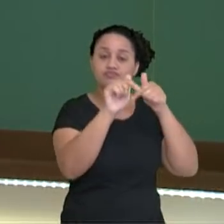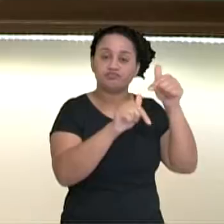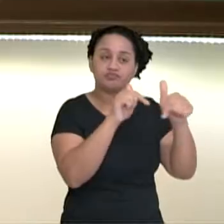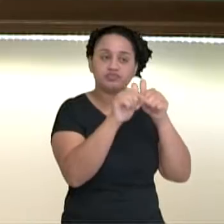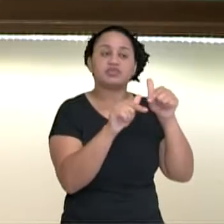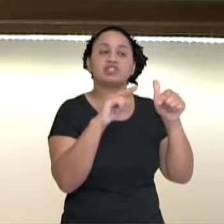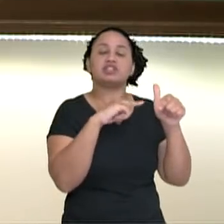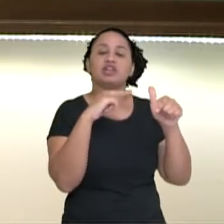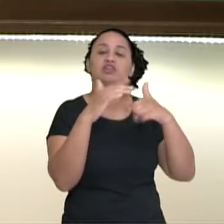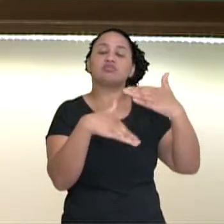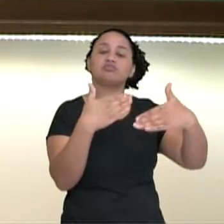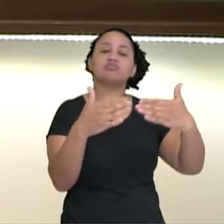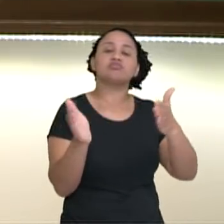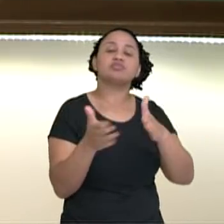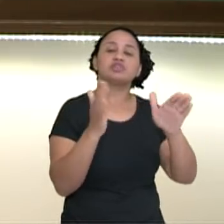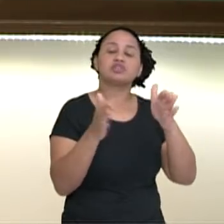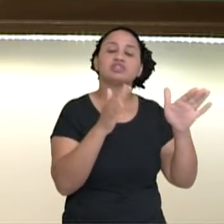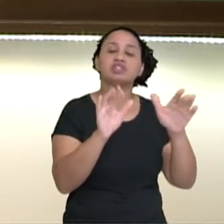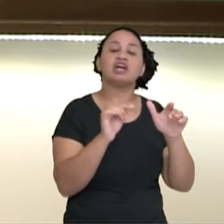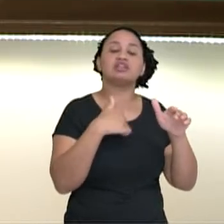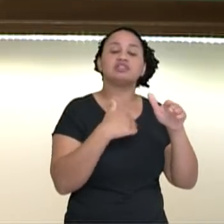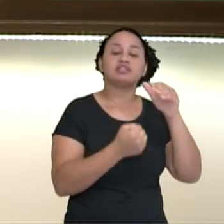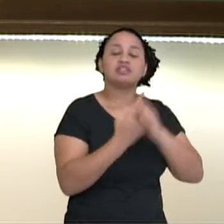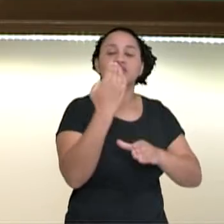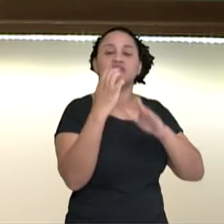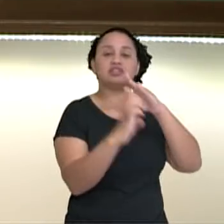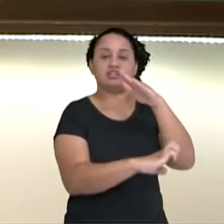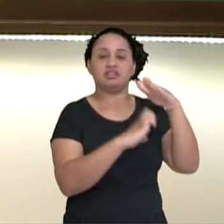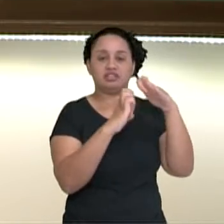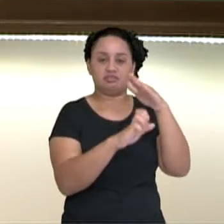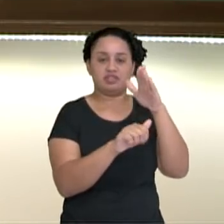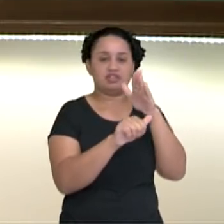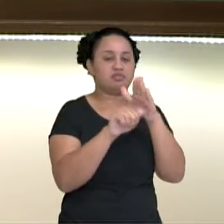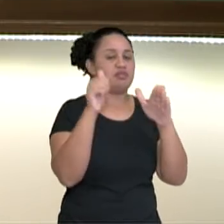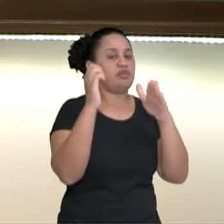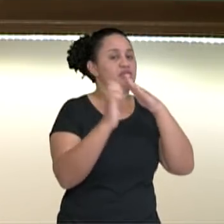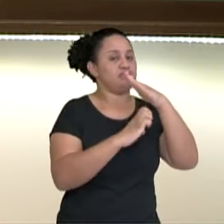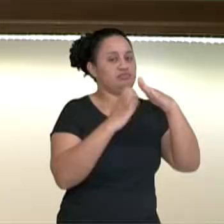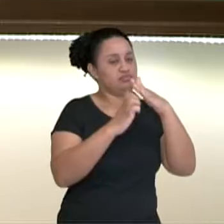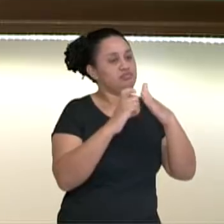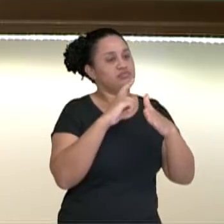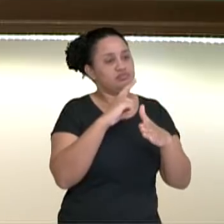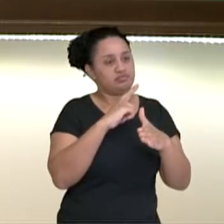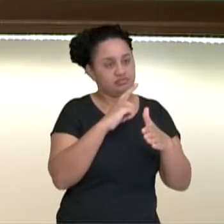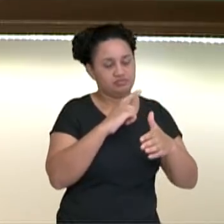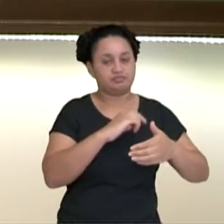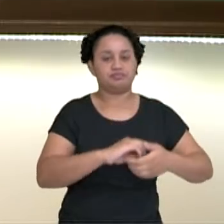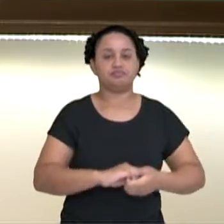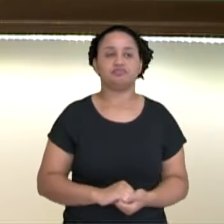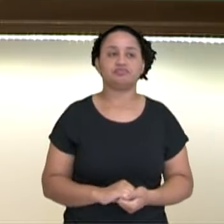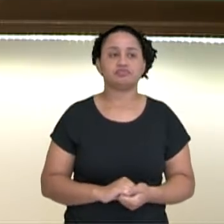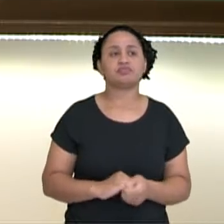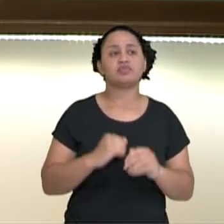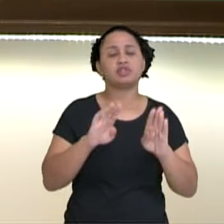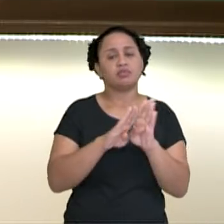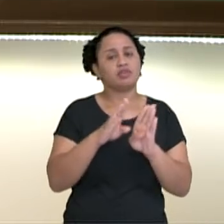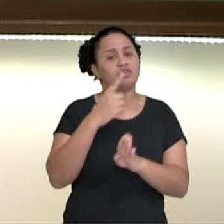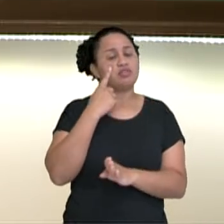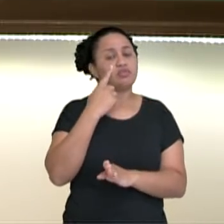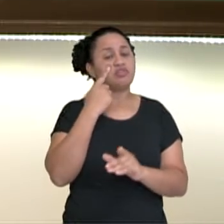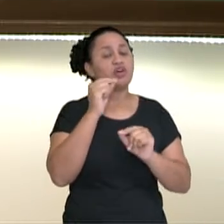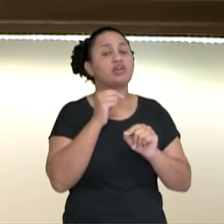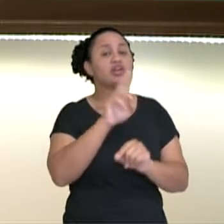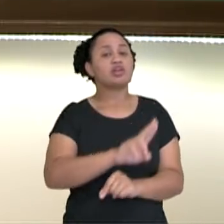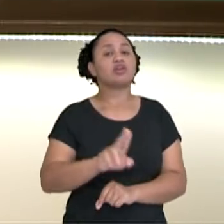surgir o processo, é onde vão surgir as fábricas, as primeiras fábricas, né, vão começar a existir. Também a gente vai ver que a